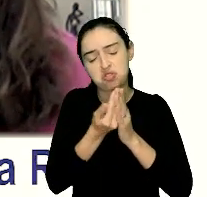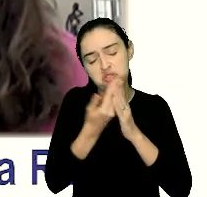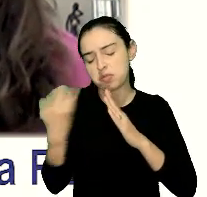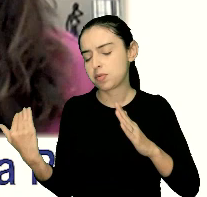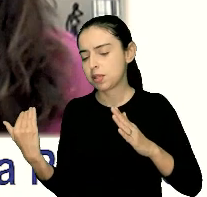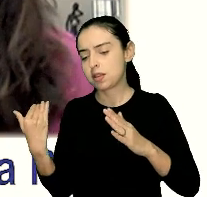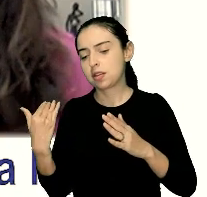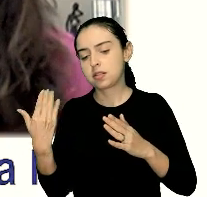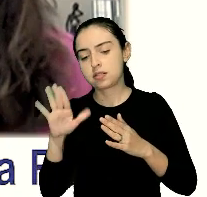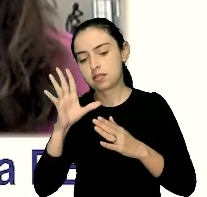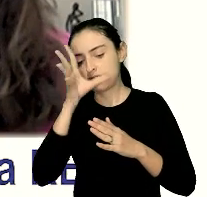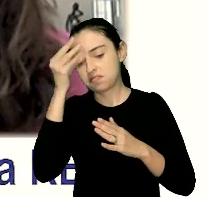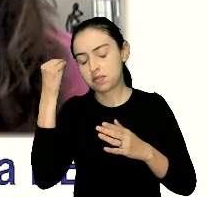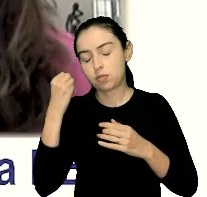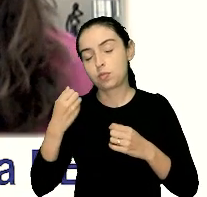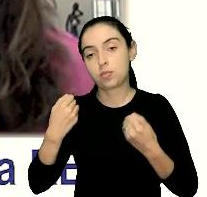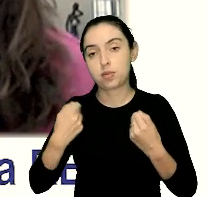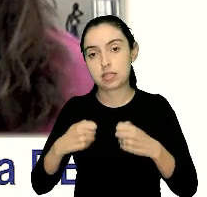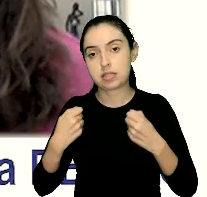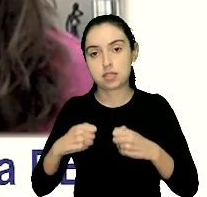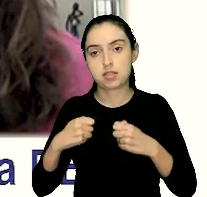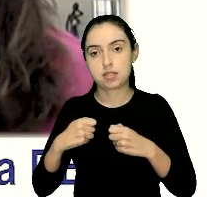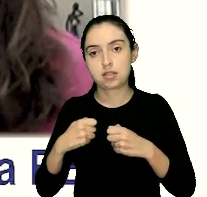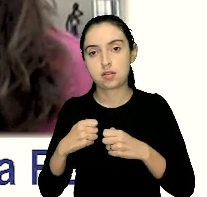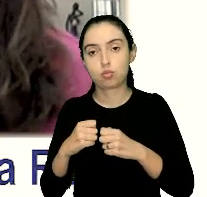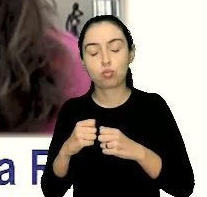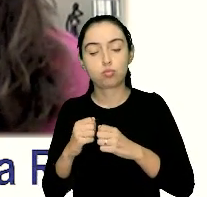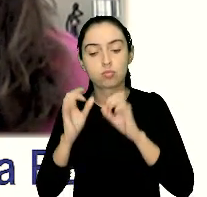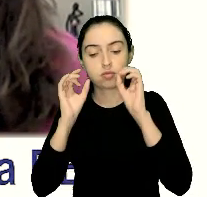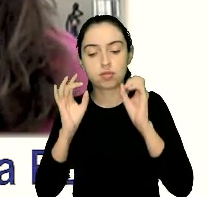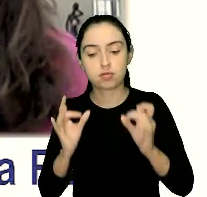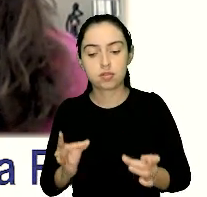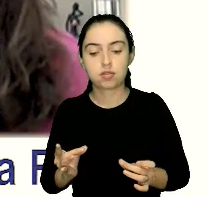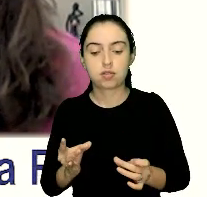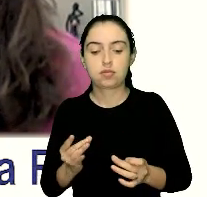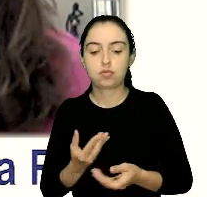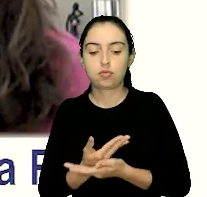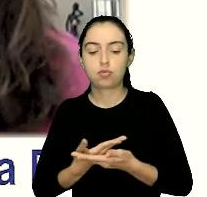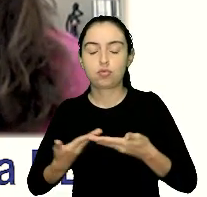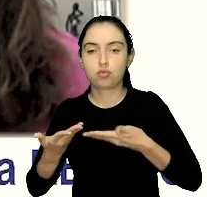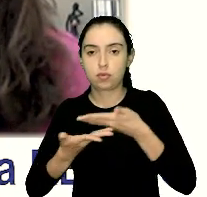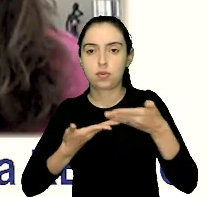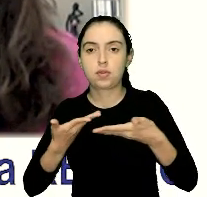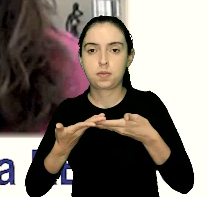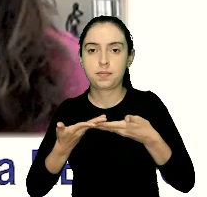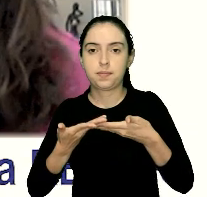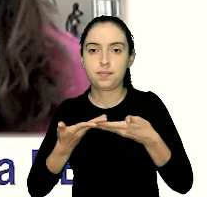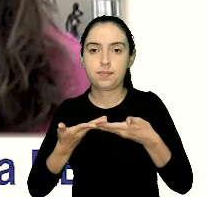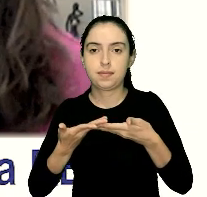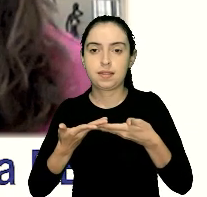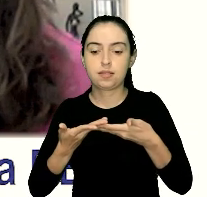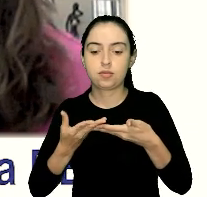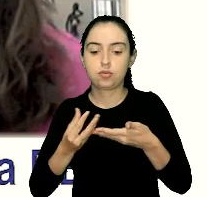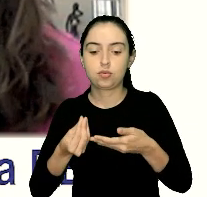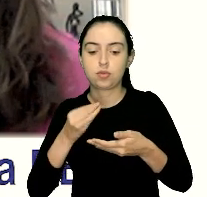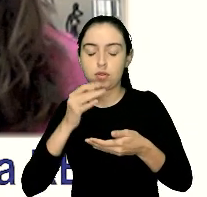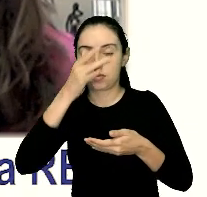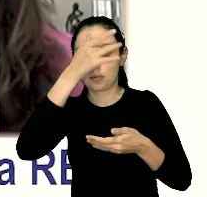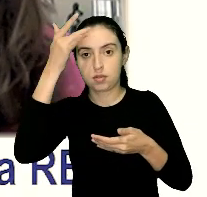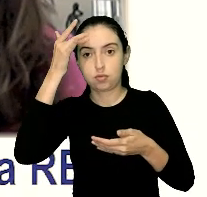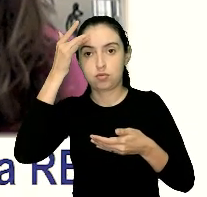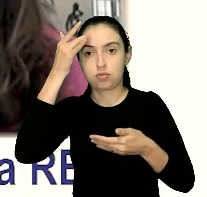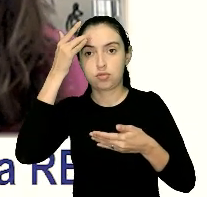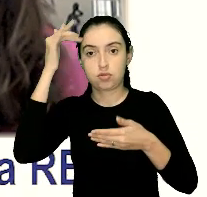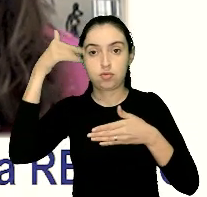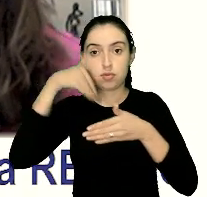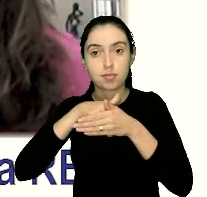de esses aspectos influírem, digamos assim, na nossa saúde mental. E esse programa, que é um